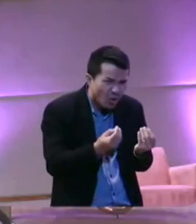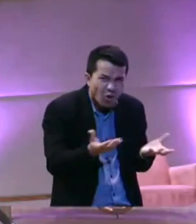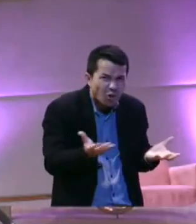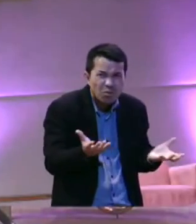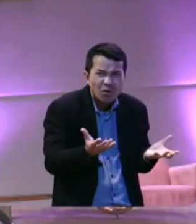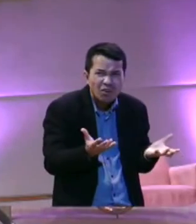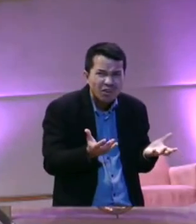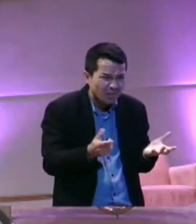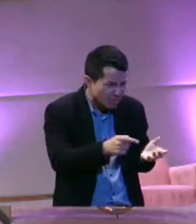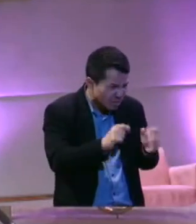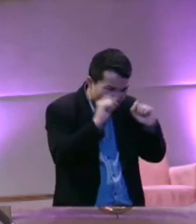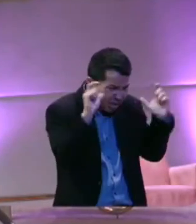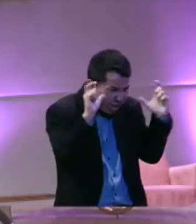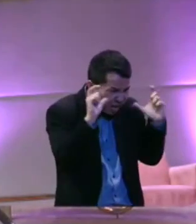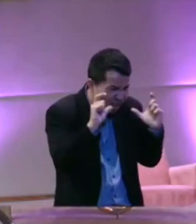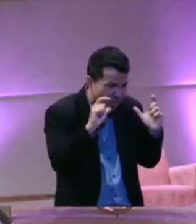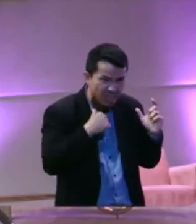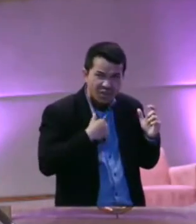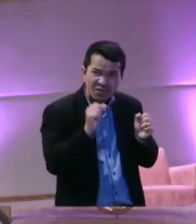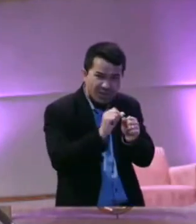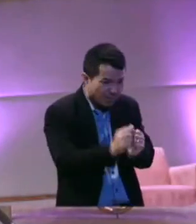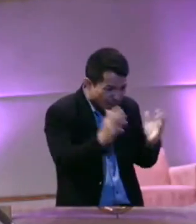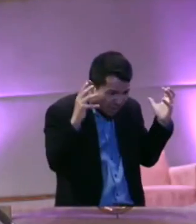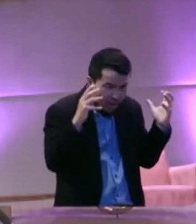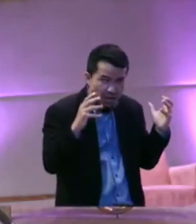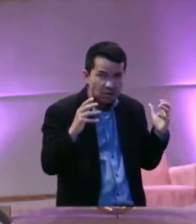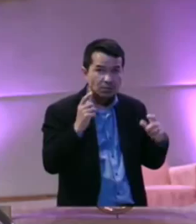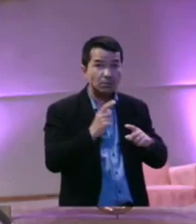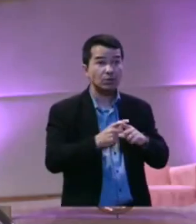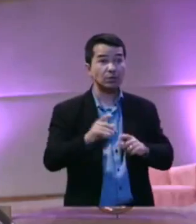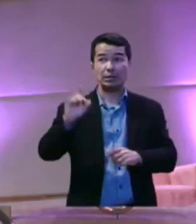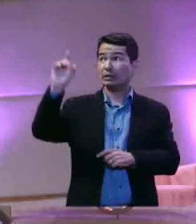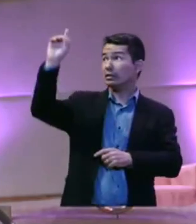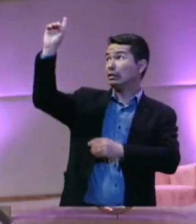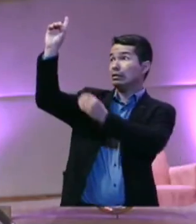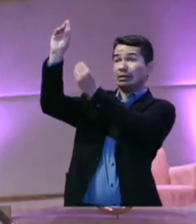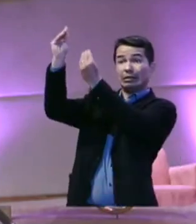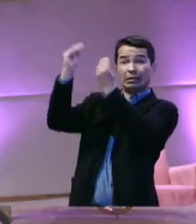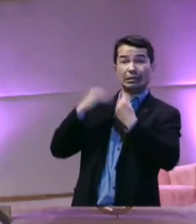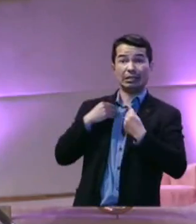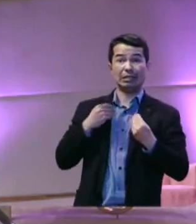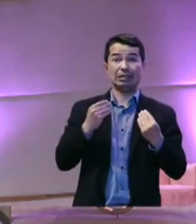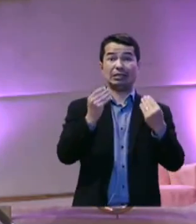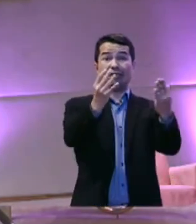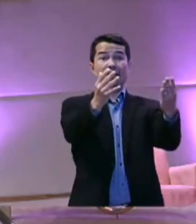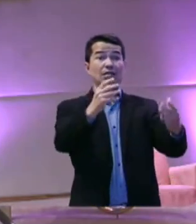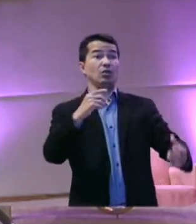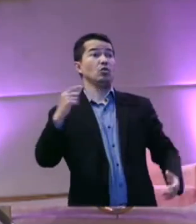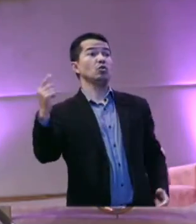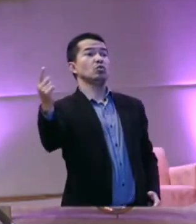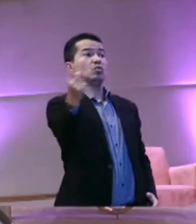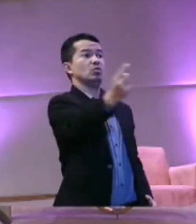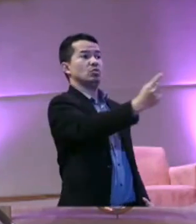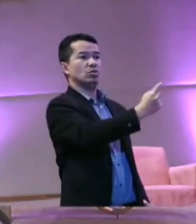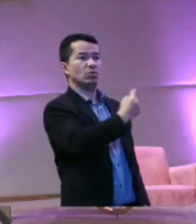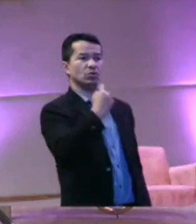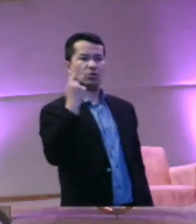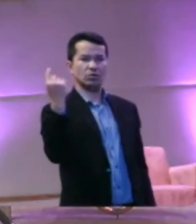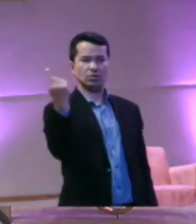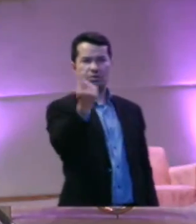abertos, como que está vindo sobre nós algo tão sagrado. Multidões ainda estão